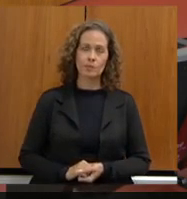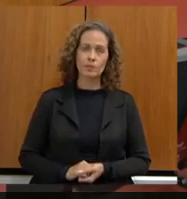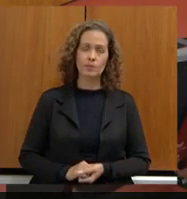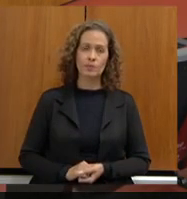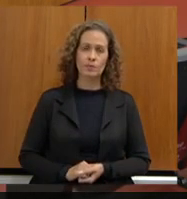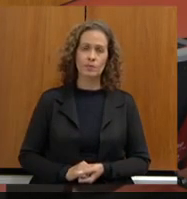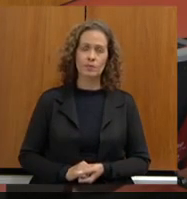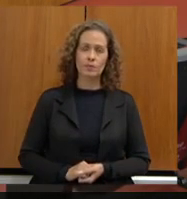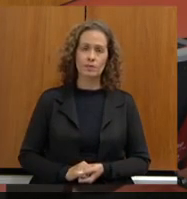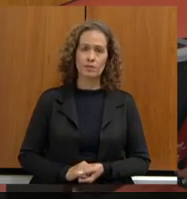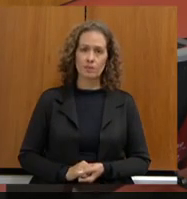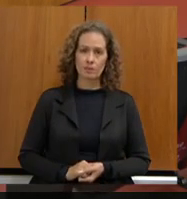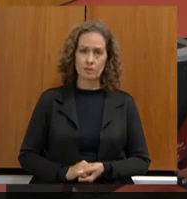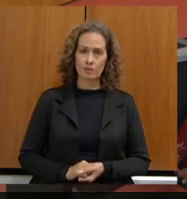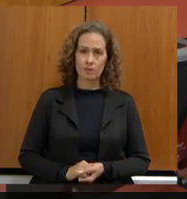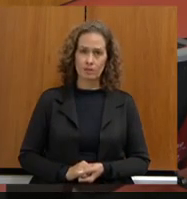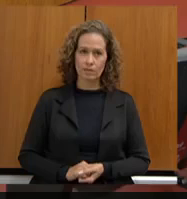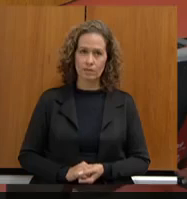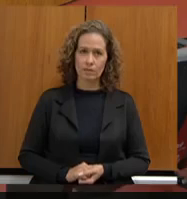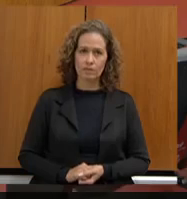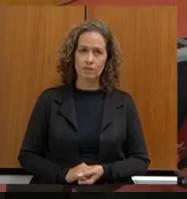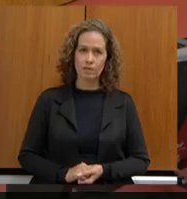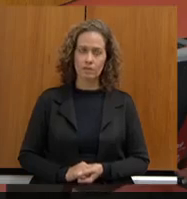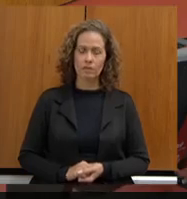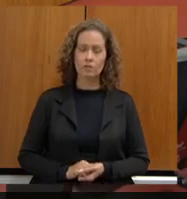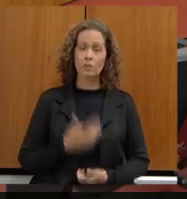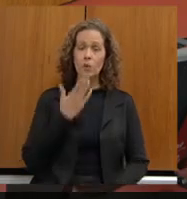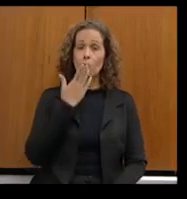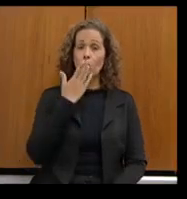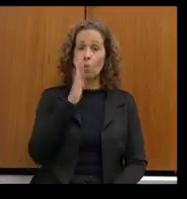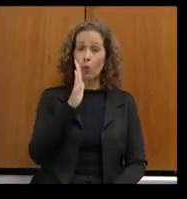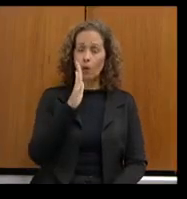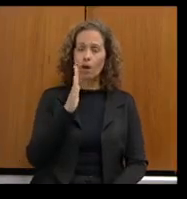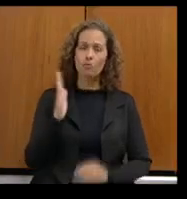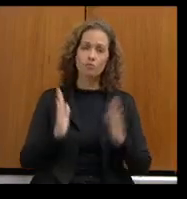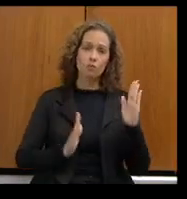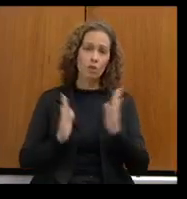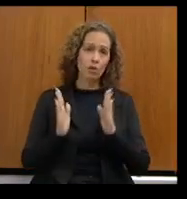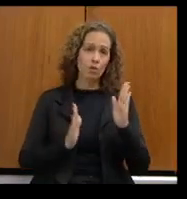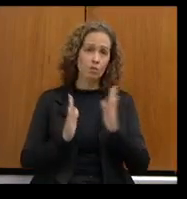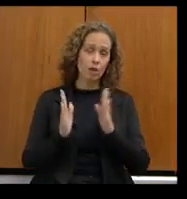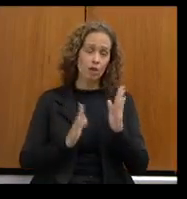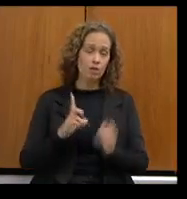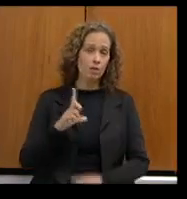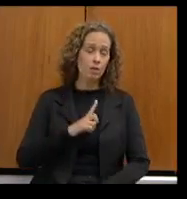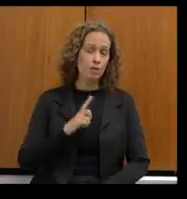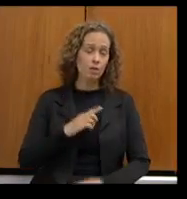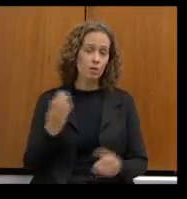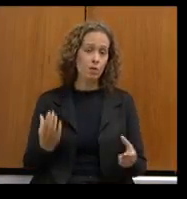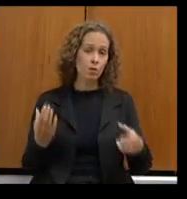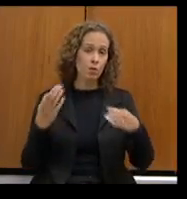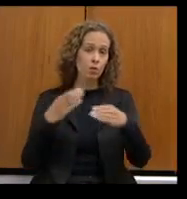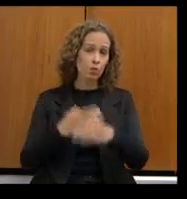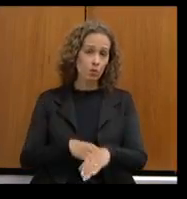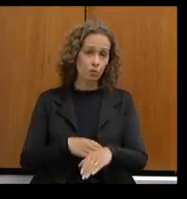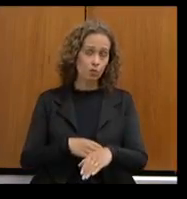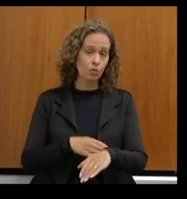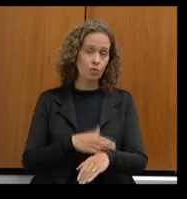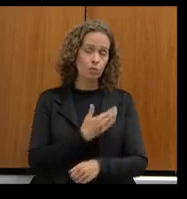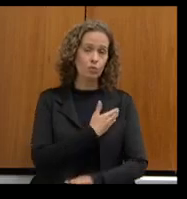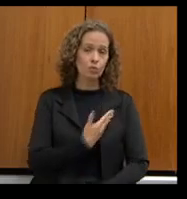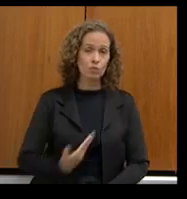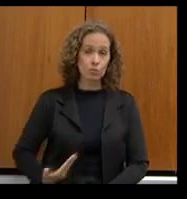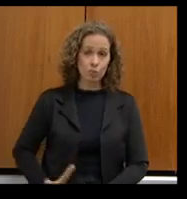É mas você vender é qual é o prazo para maquiagem concurso público para